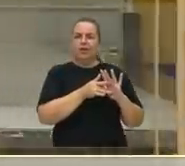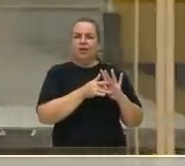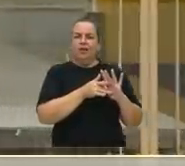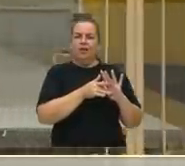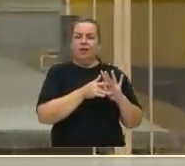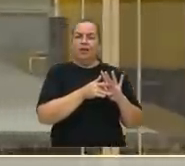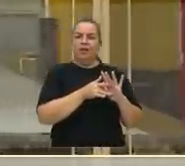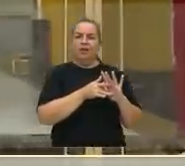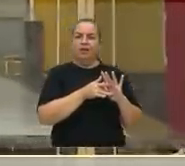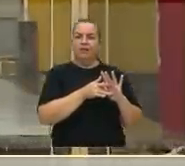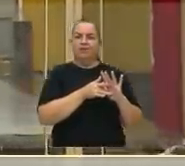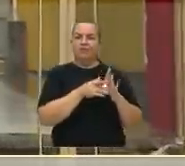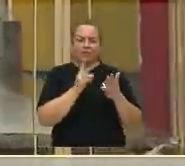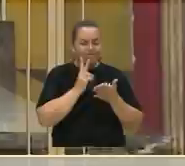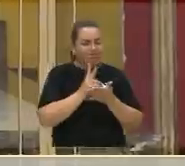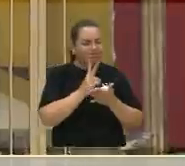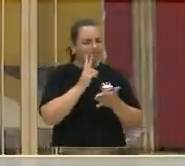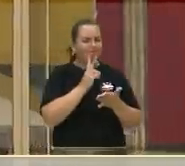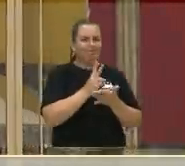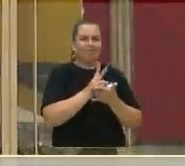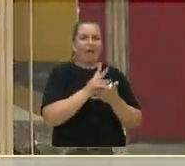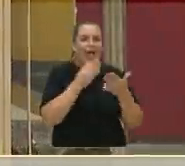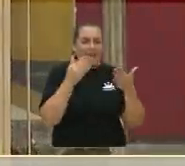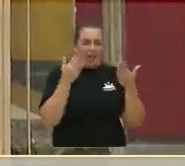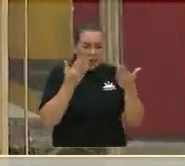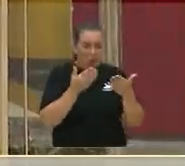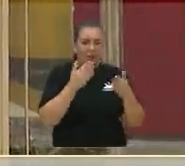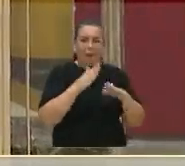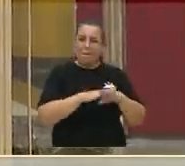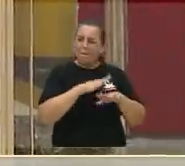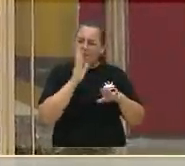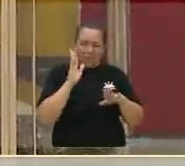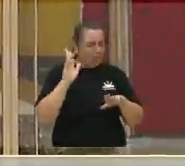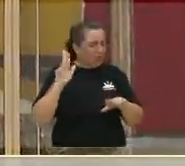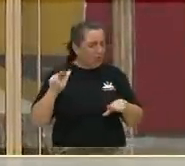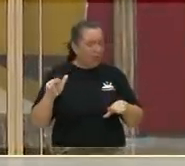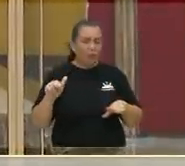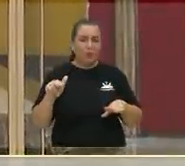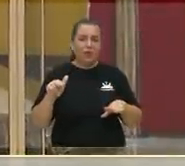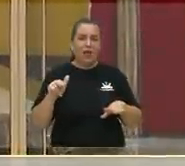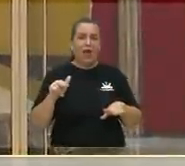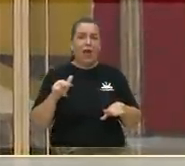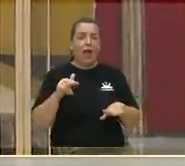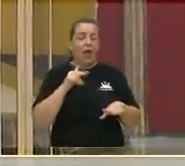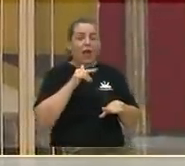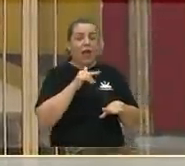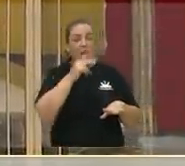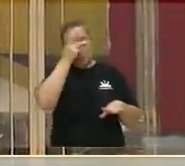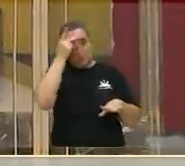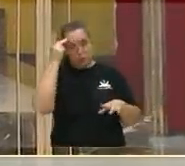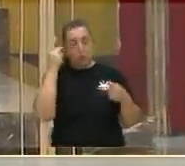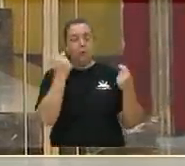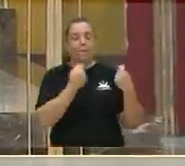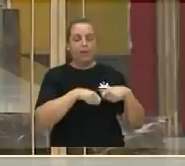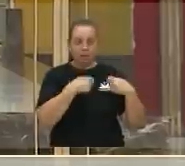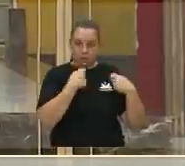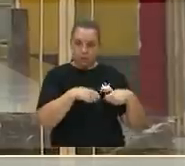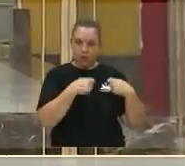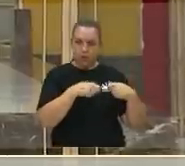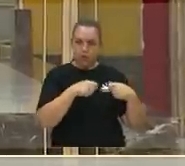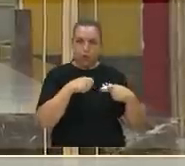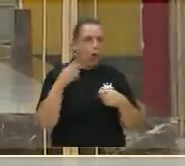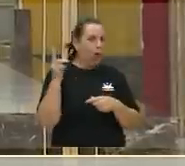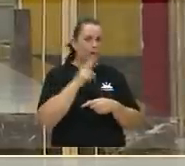hoje mais do que nunca humanidade precisa necessita e é